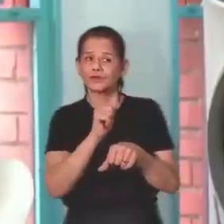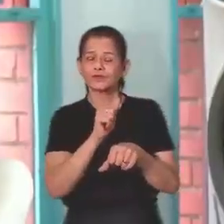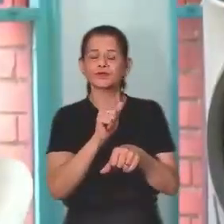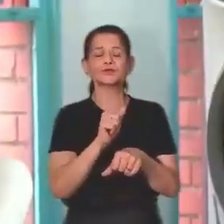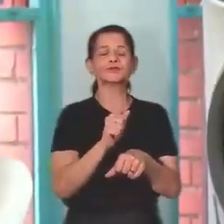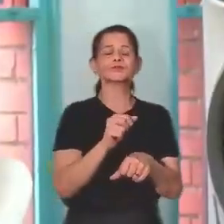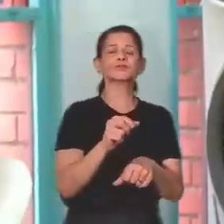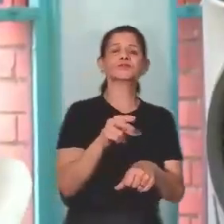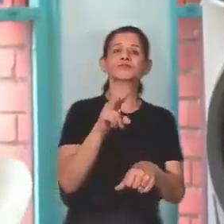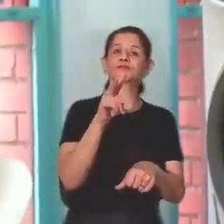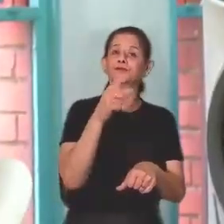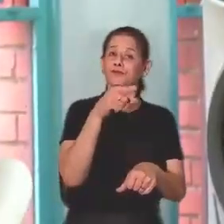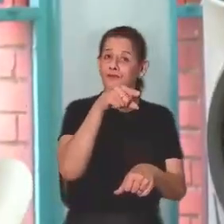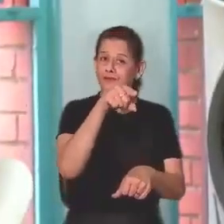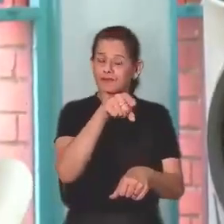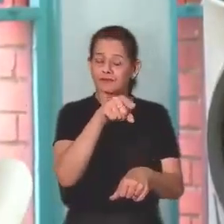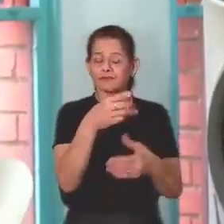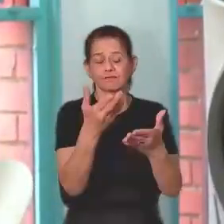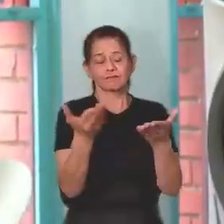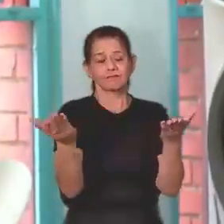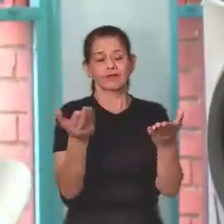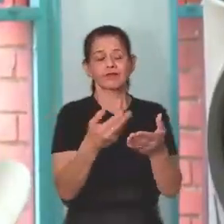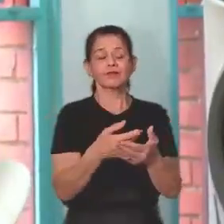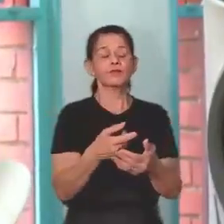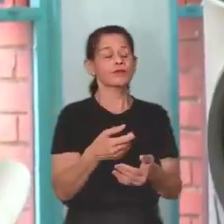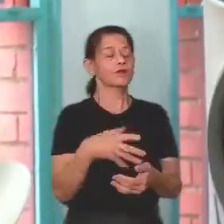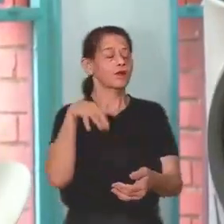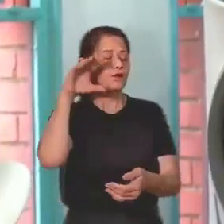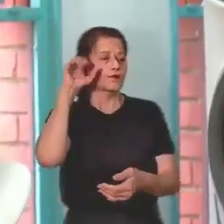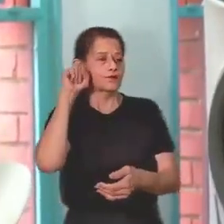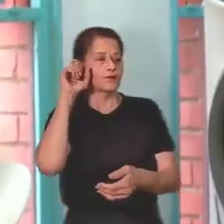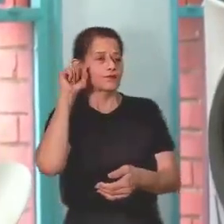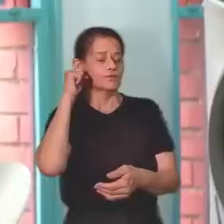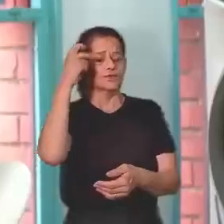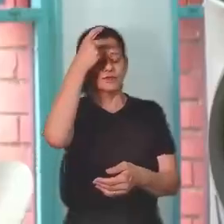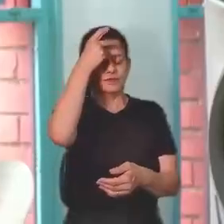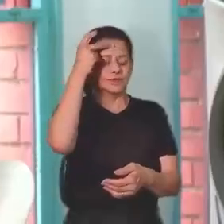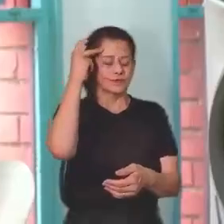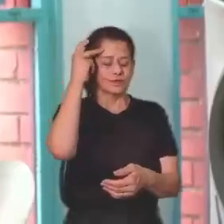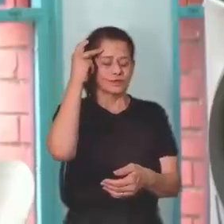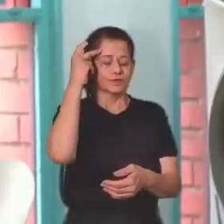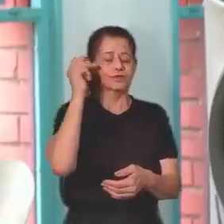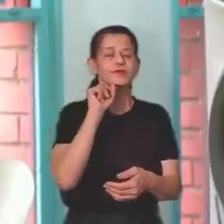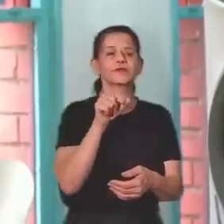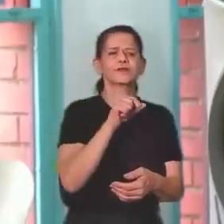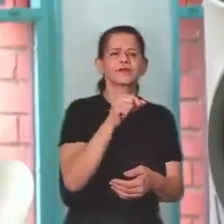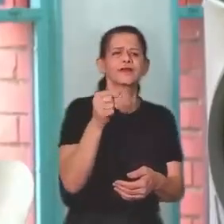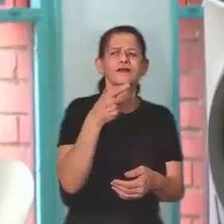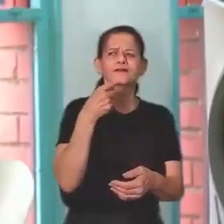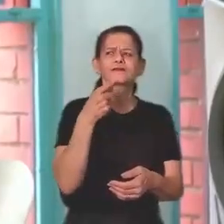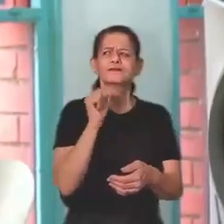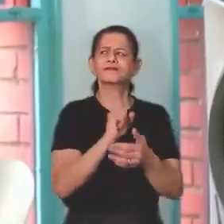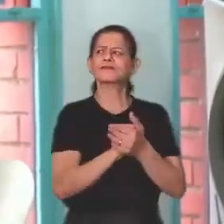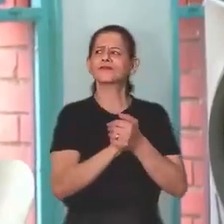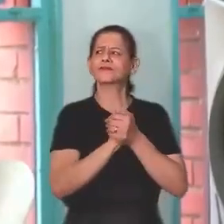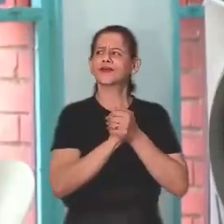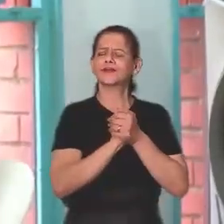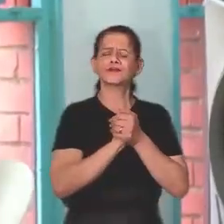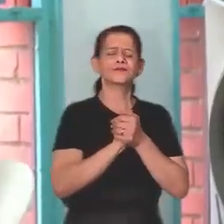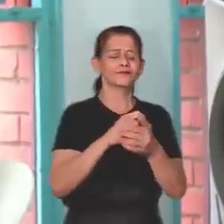tem disso. E eu vi alguns comentários de pessoas até que falavam assim: ai, você está